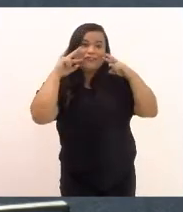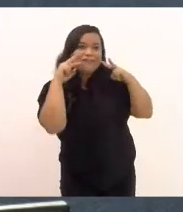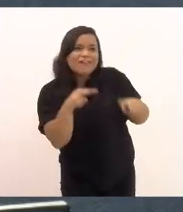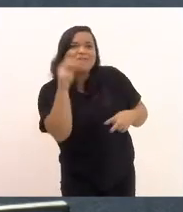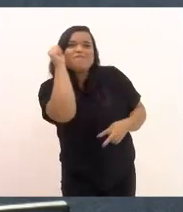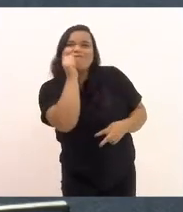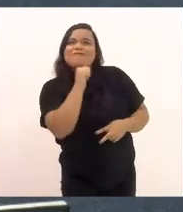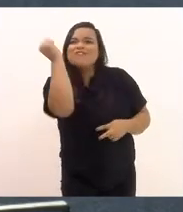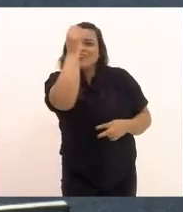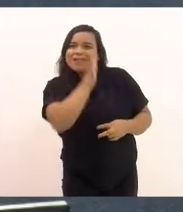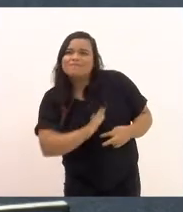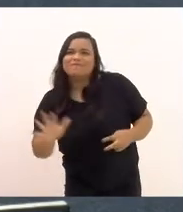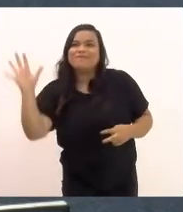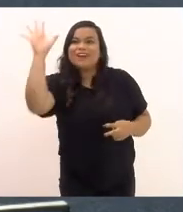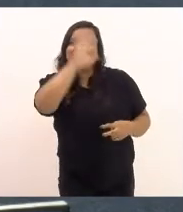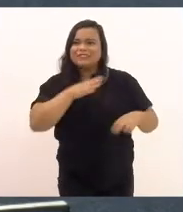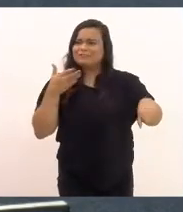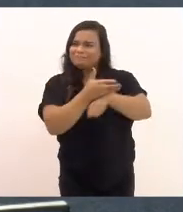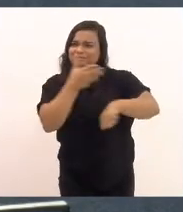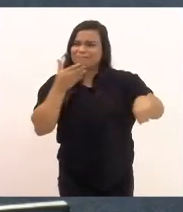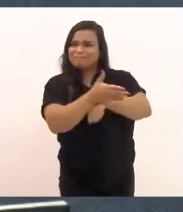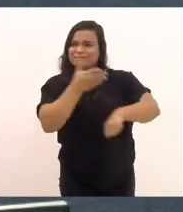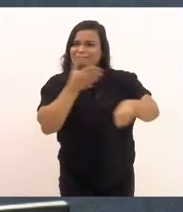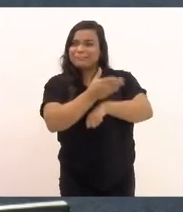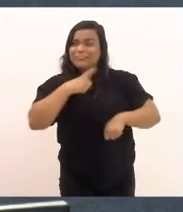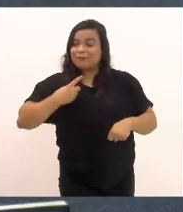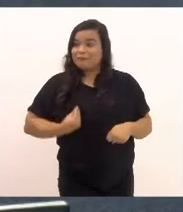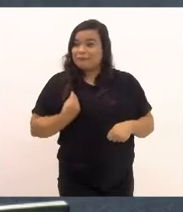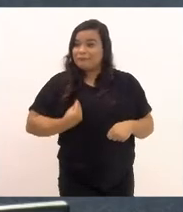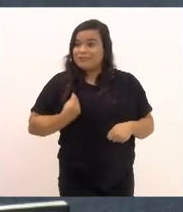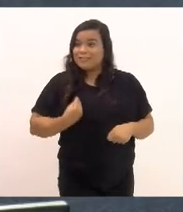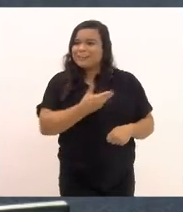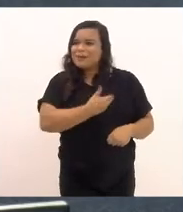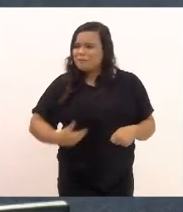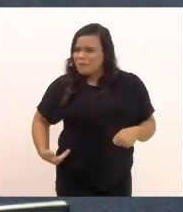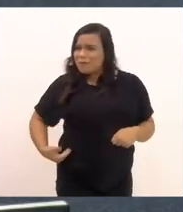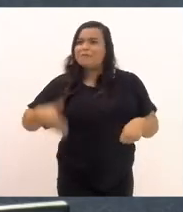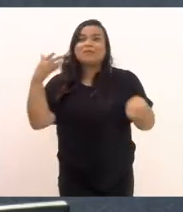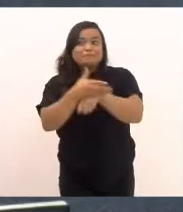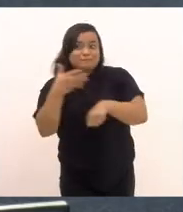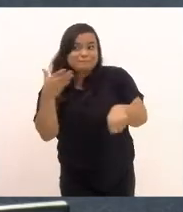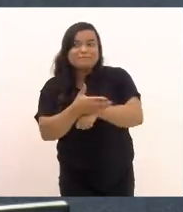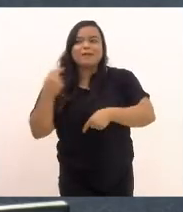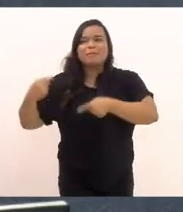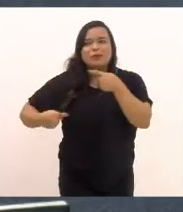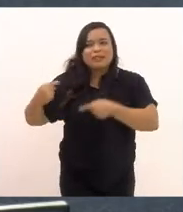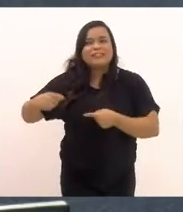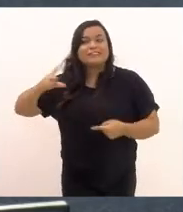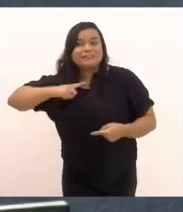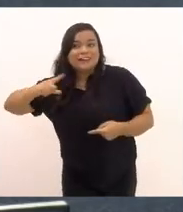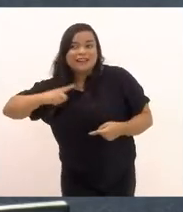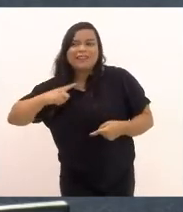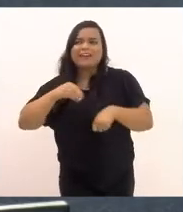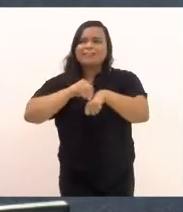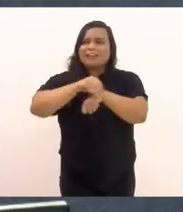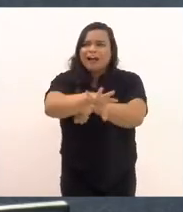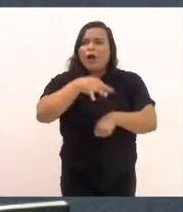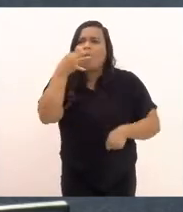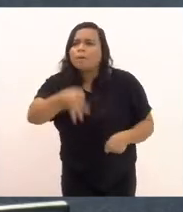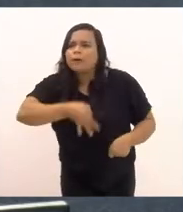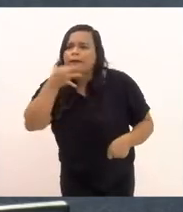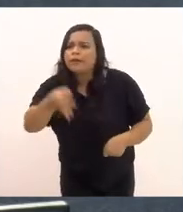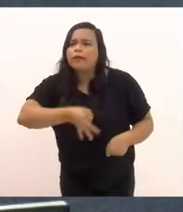mulher brasileira tão participativa na vida pública, participativa na política, dando sim a sua